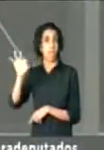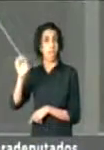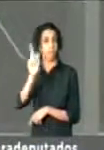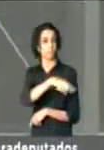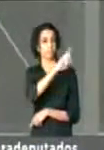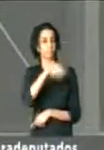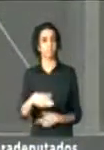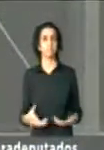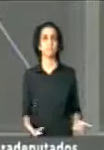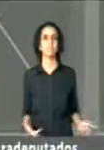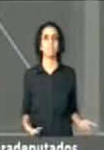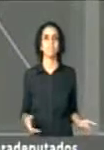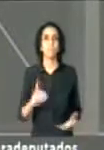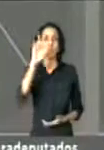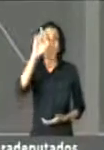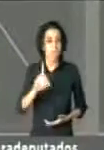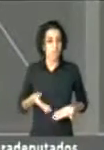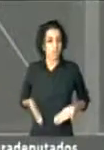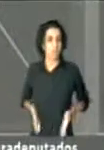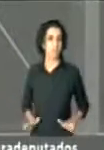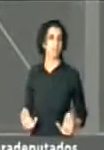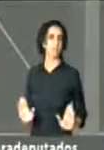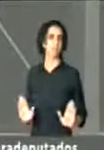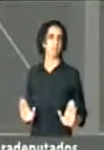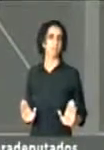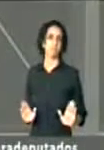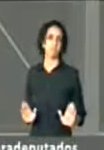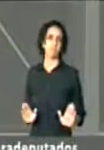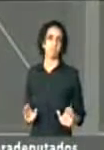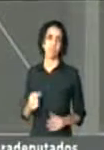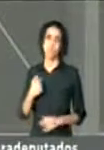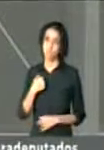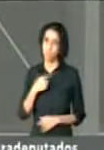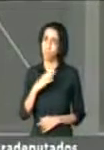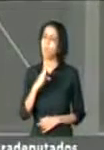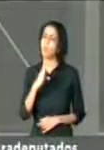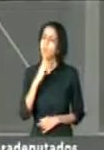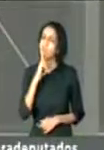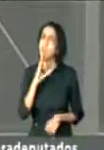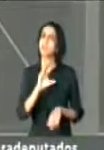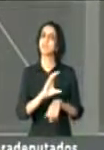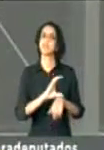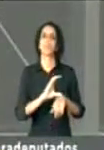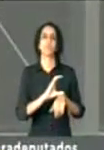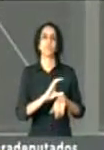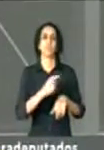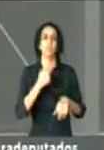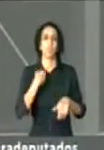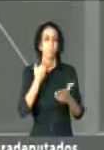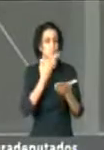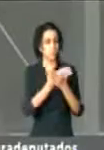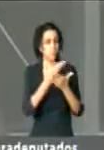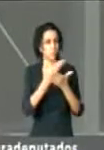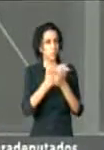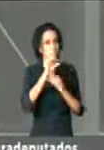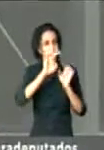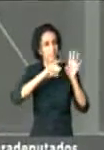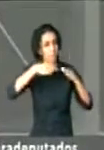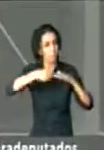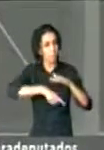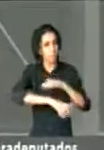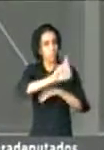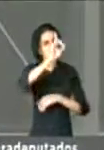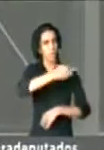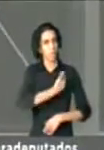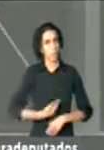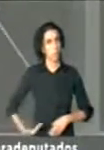E eu, francamente, conheço a Constituição, sou especialista em direito público brasileiro, em